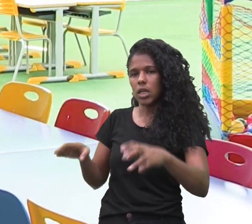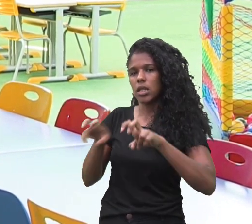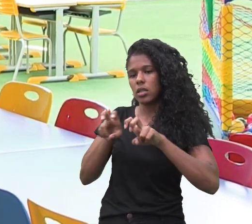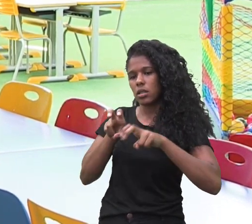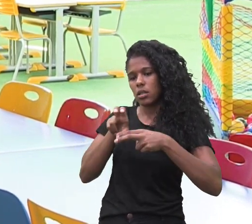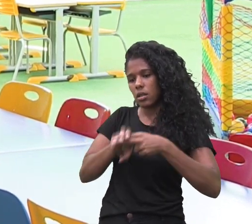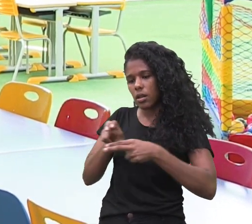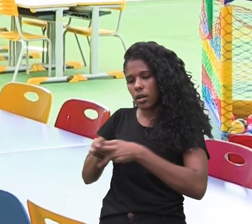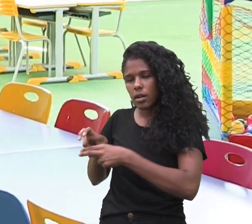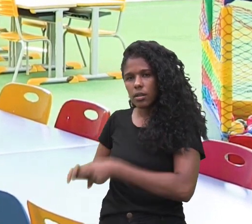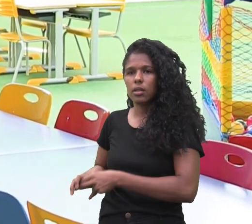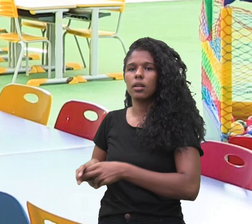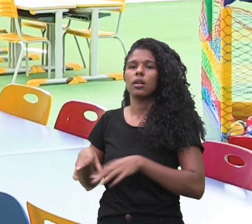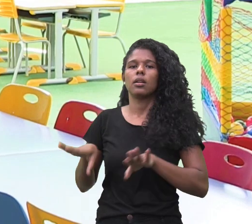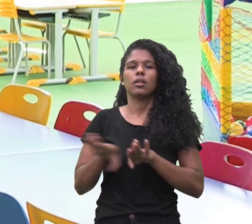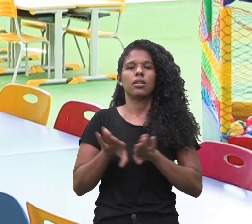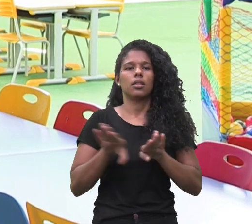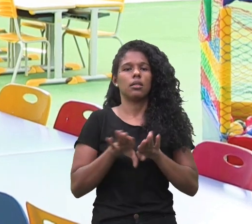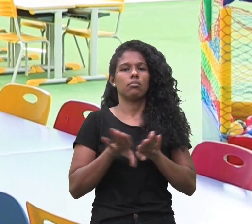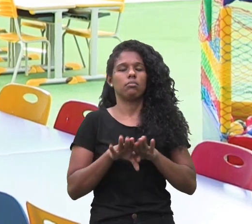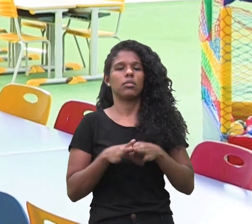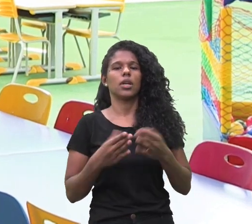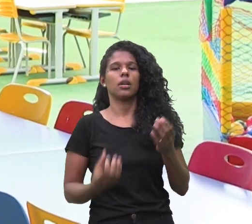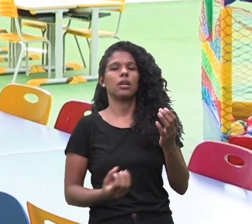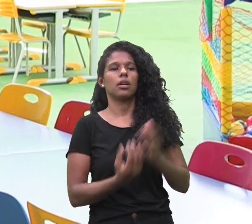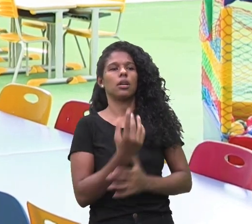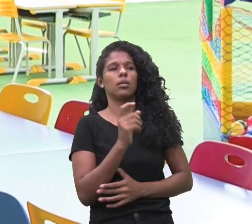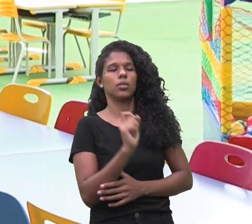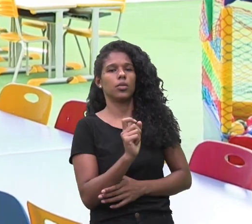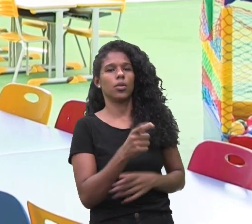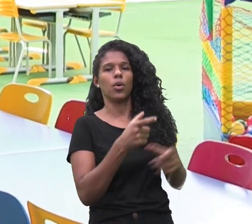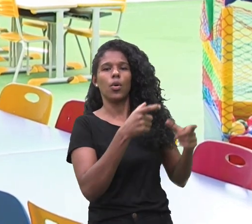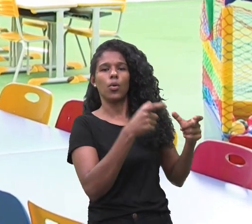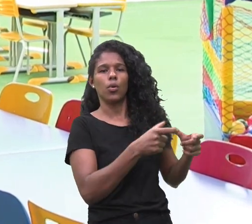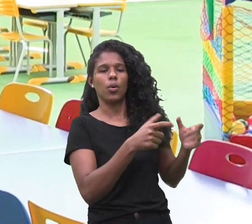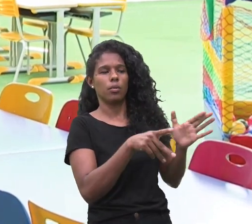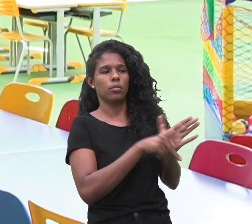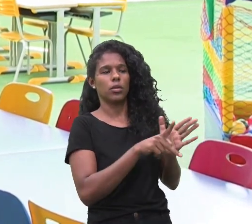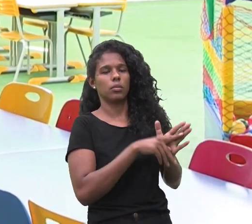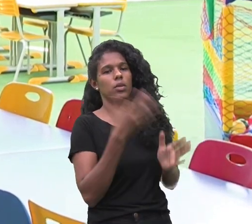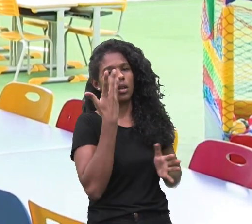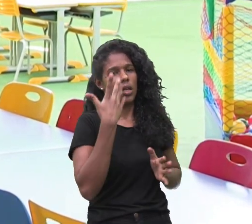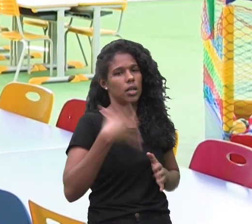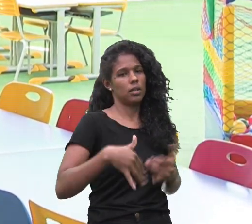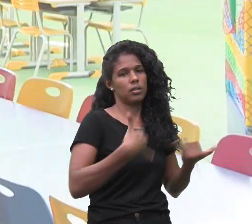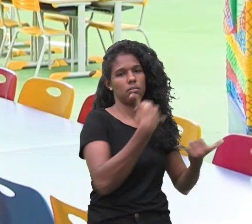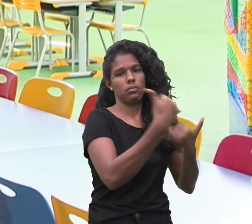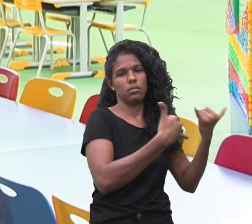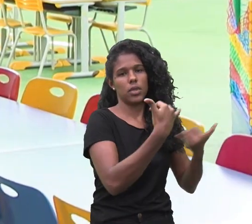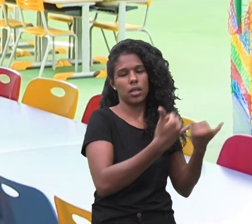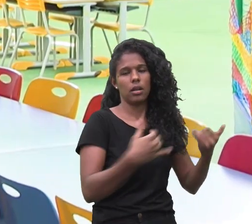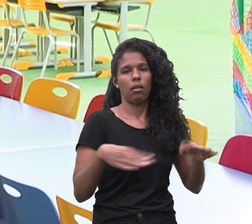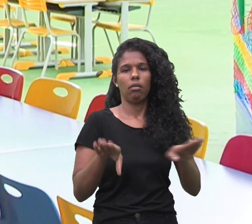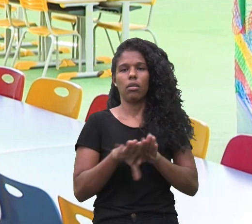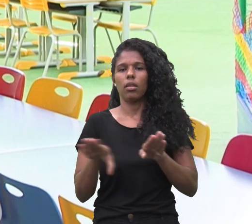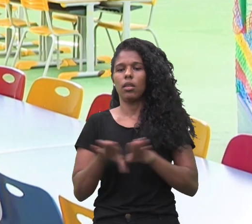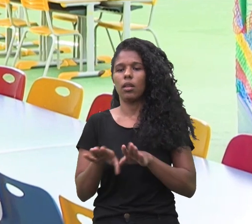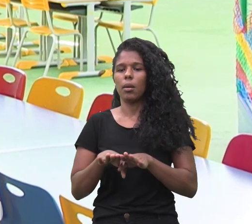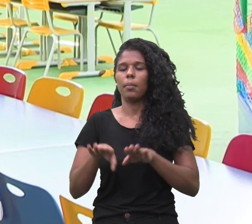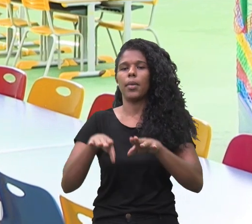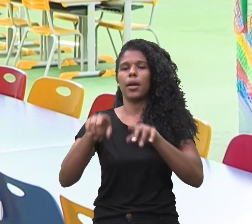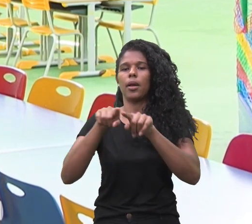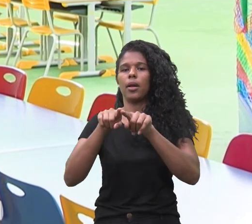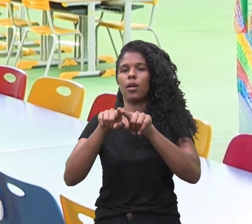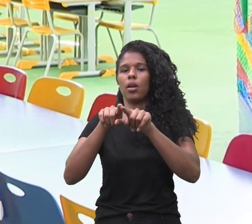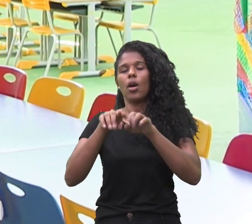casinha de bonecas, criamos mais um espaço que é o quiosque, bebedouros foram adquiridos, fizemos